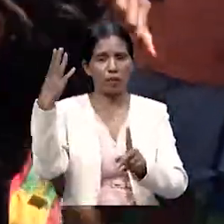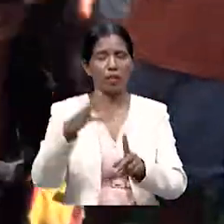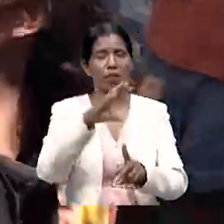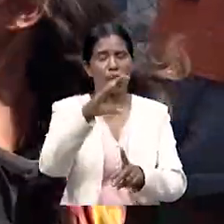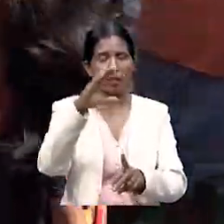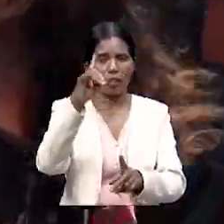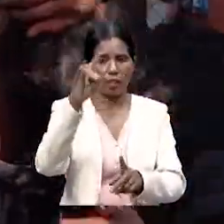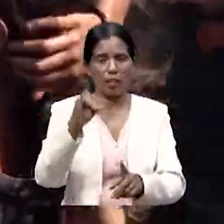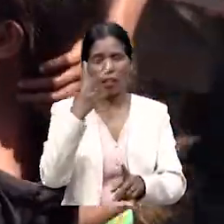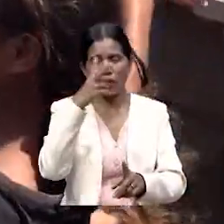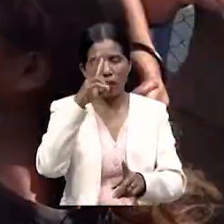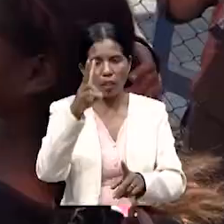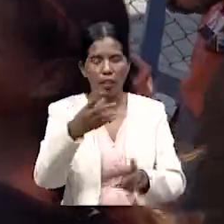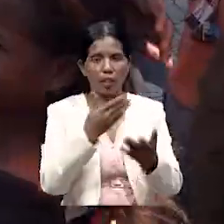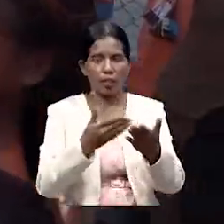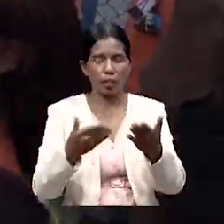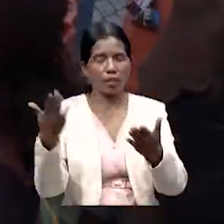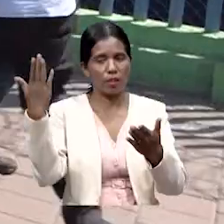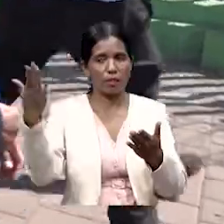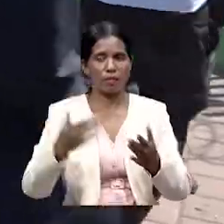atu hare produtu sira iha feirane.